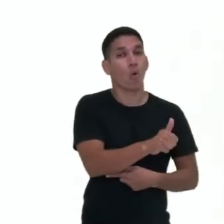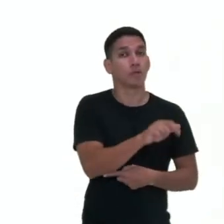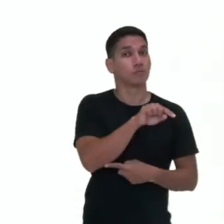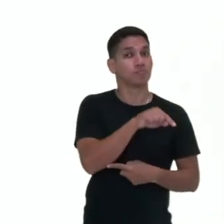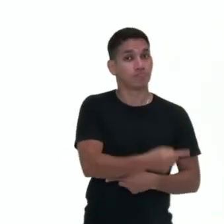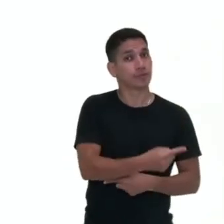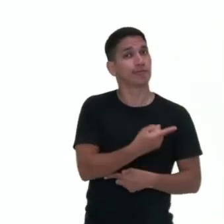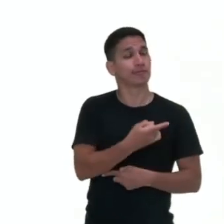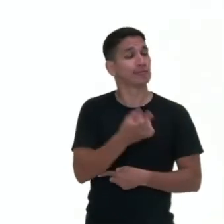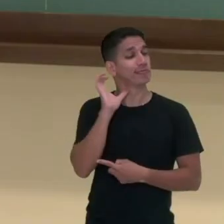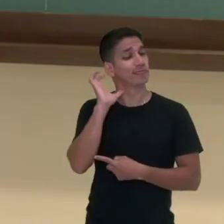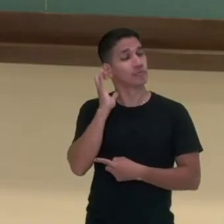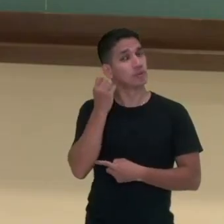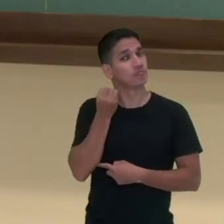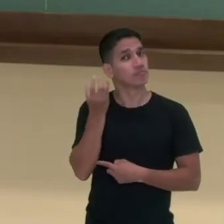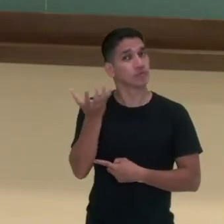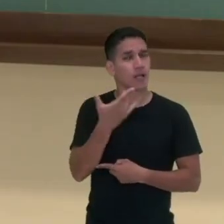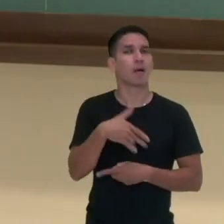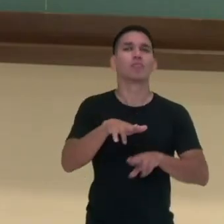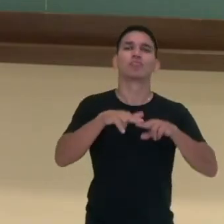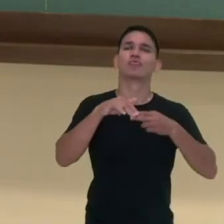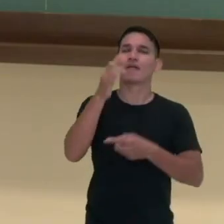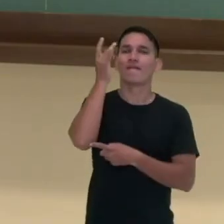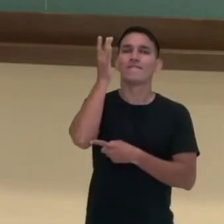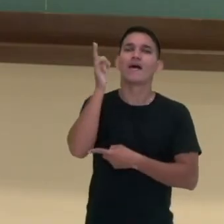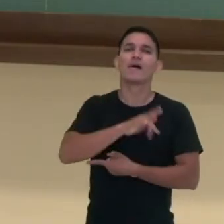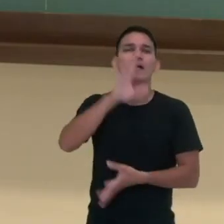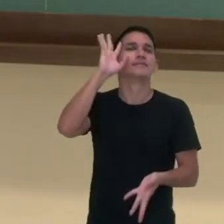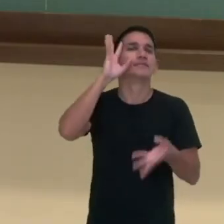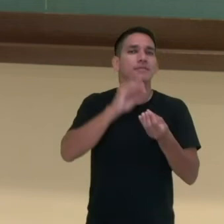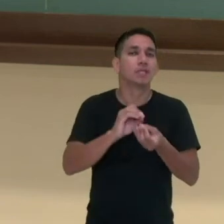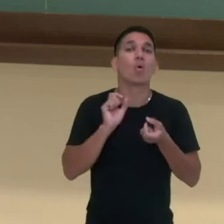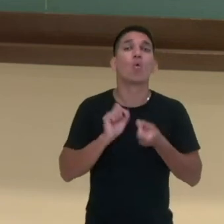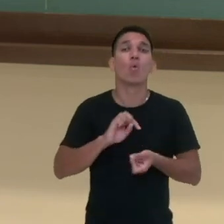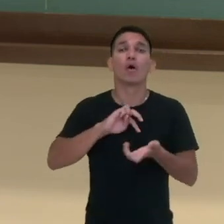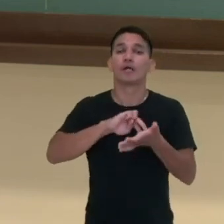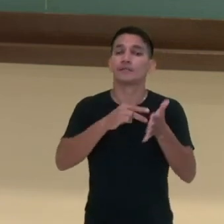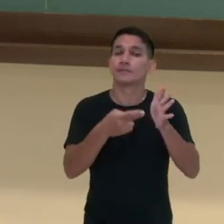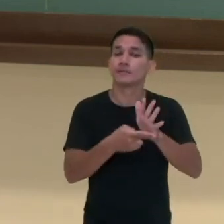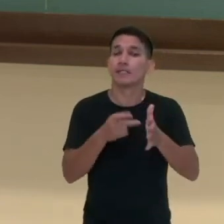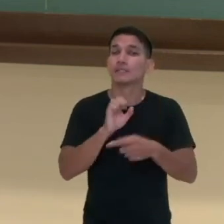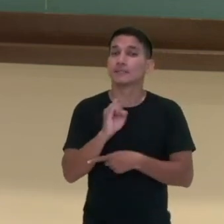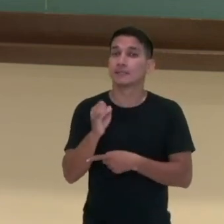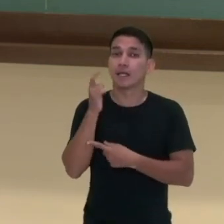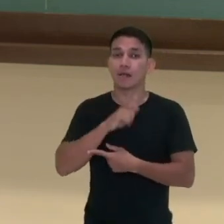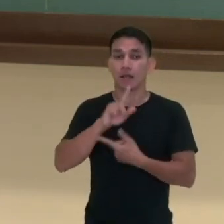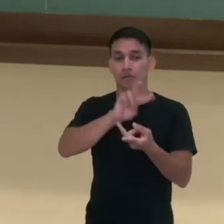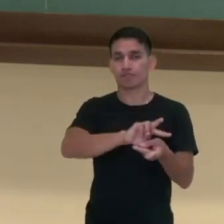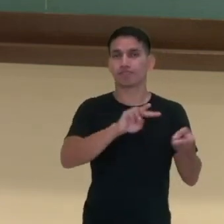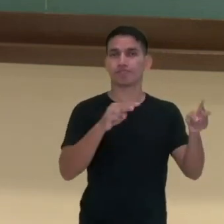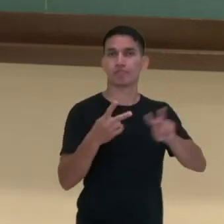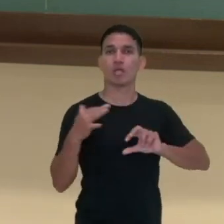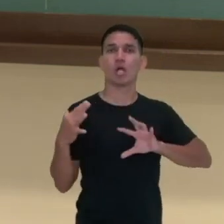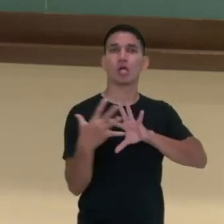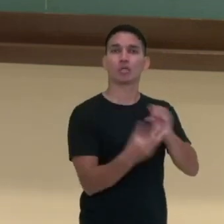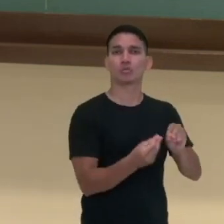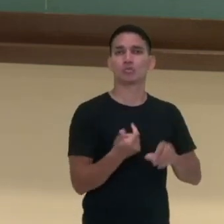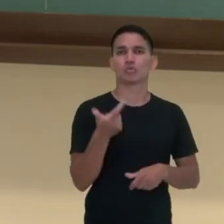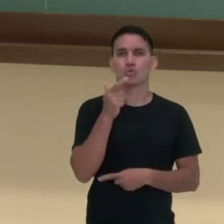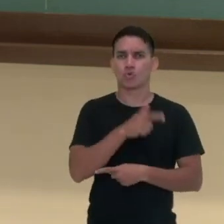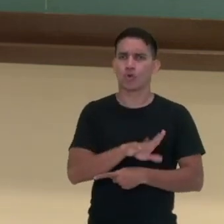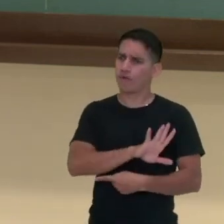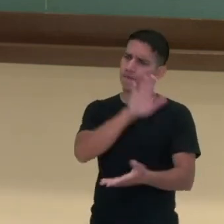fica fácil da gente entender do que está falando. Se eu transformar tudo em matriz e depois a resposta final, eu posso passar para a